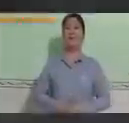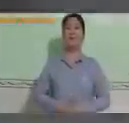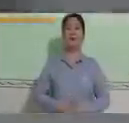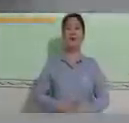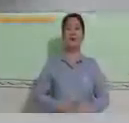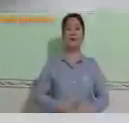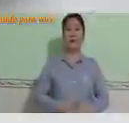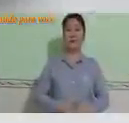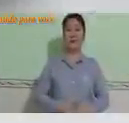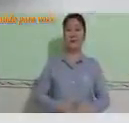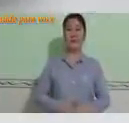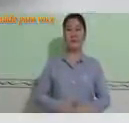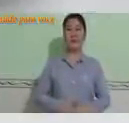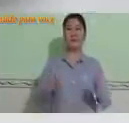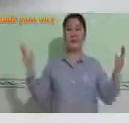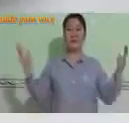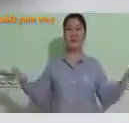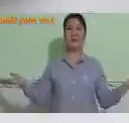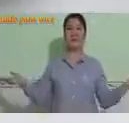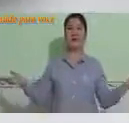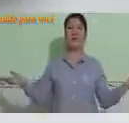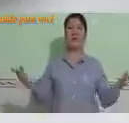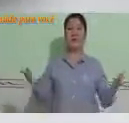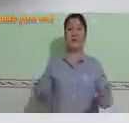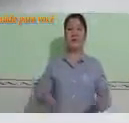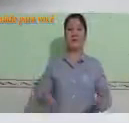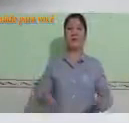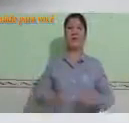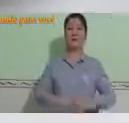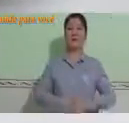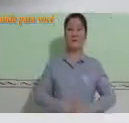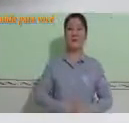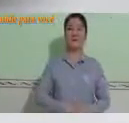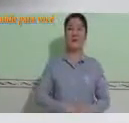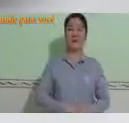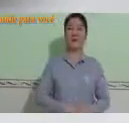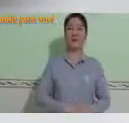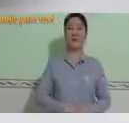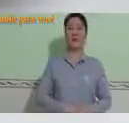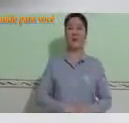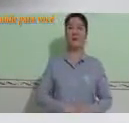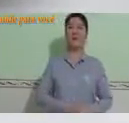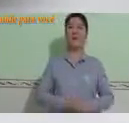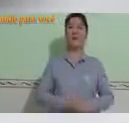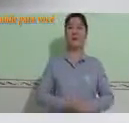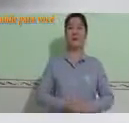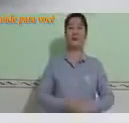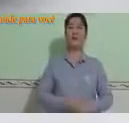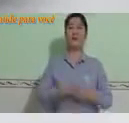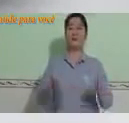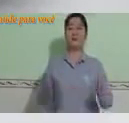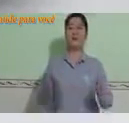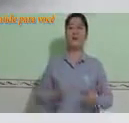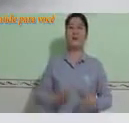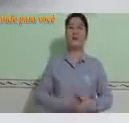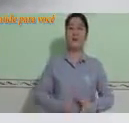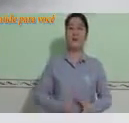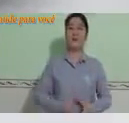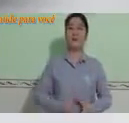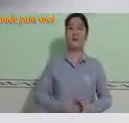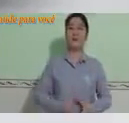testa, fazendo aparecer rugas horizontais na testa, sorrir com força, mostrando os dentes e sem mostrar